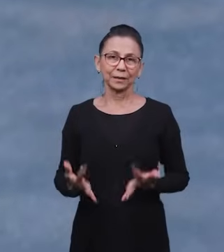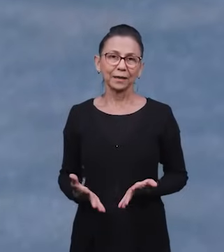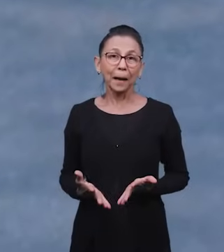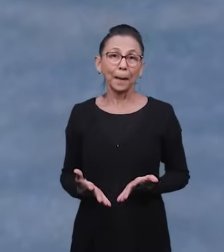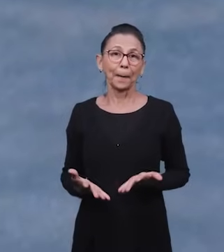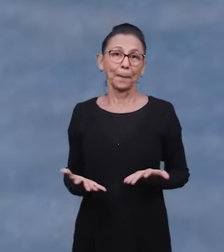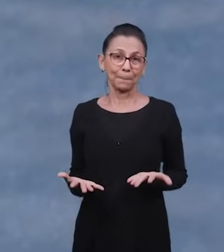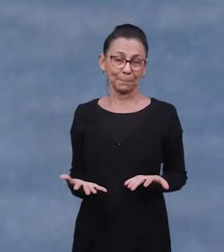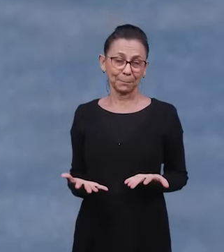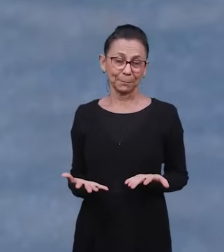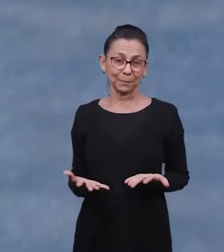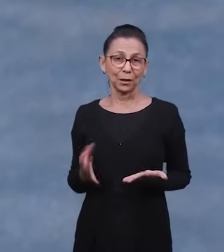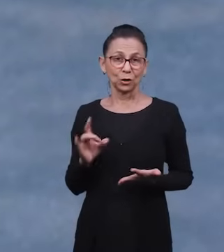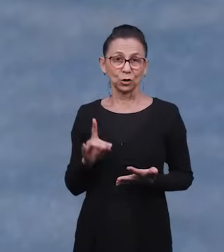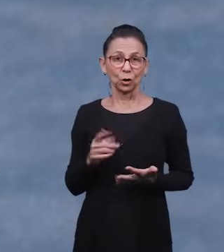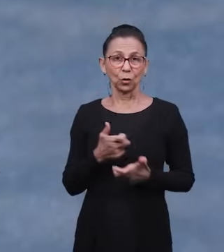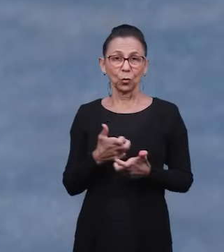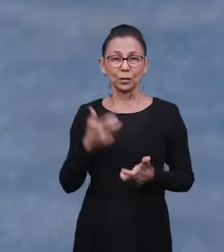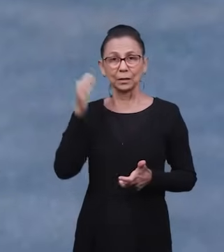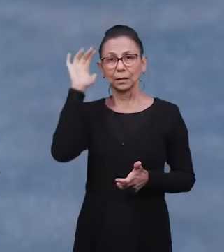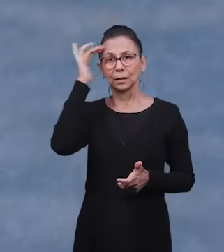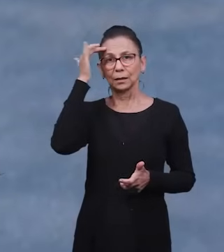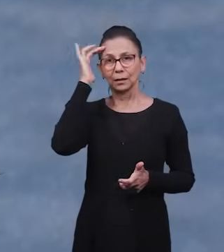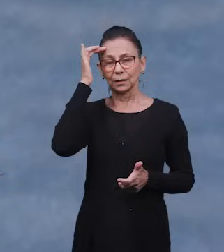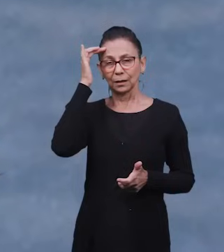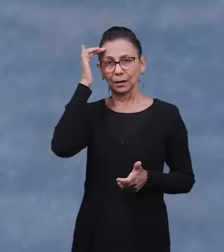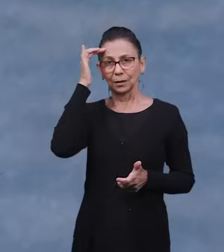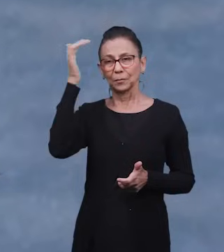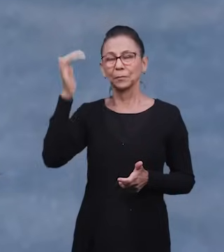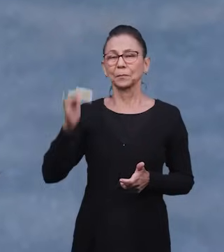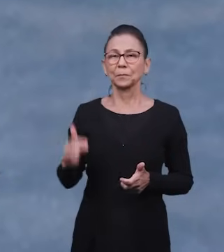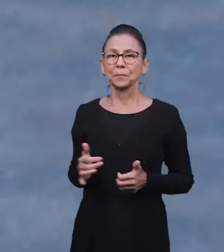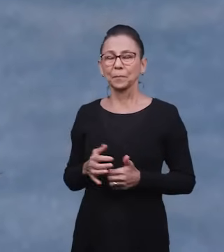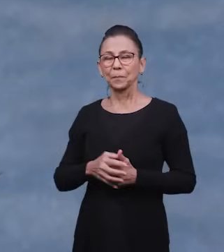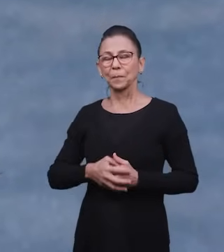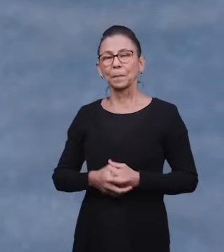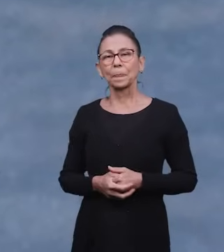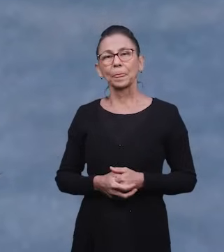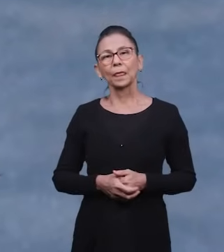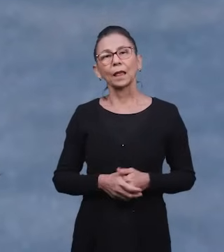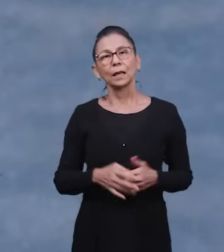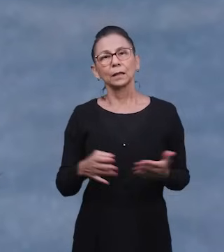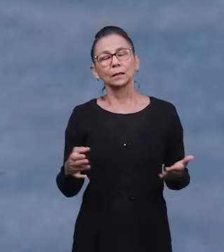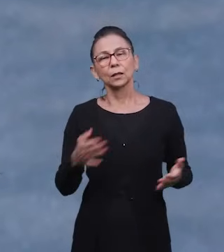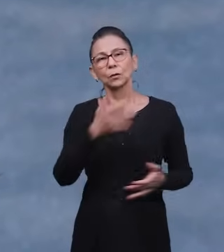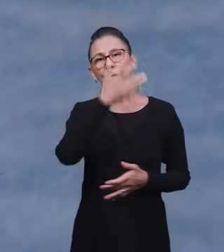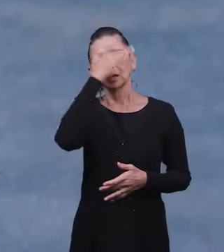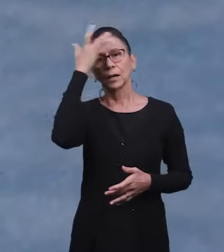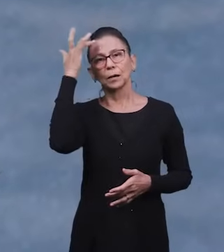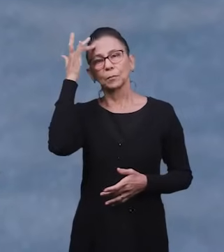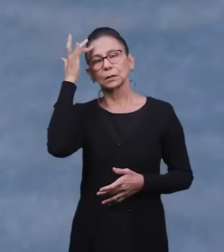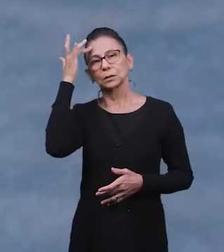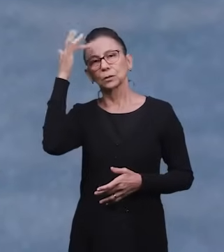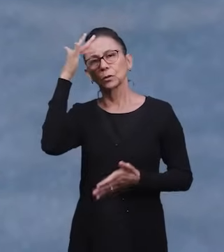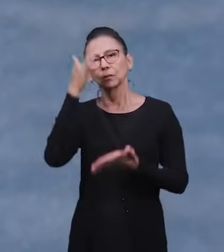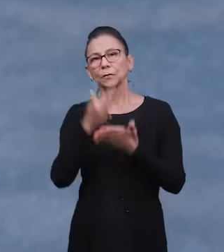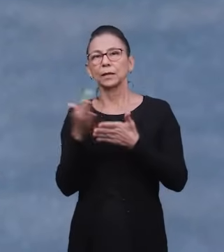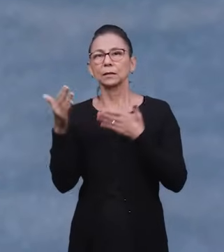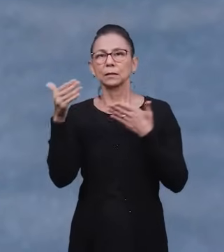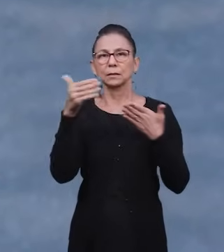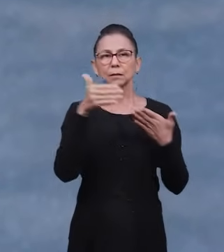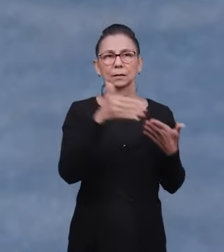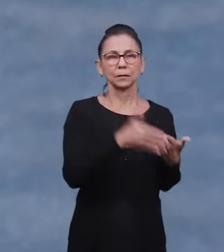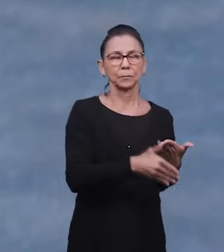explicar coisa nenhuma. Nós vamos aqui estar no nosso alcance. Você dizer, taxar, não, aquele se perdeu,